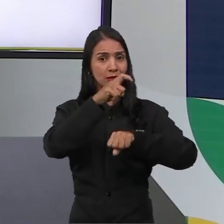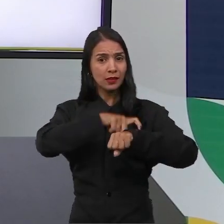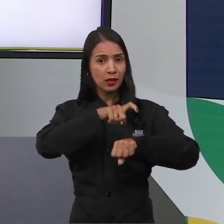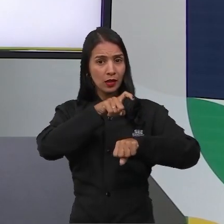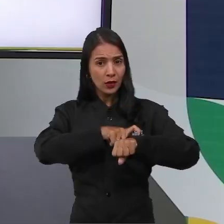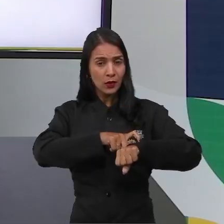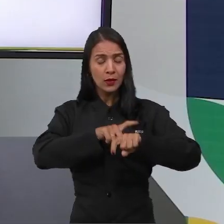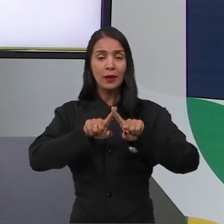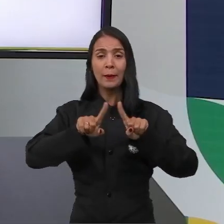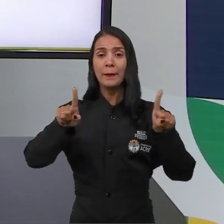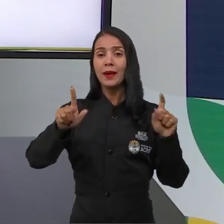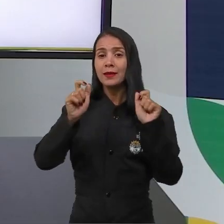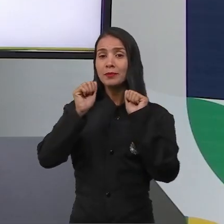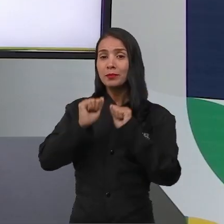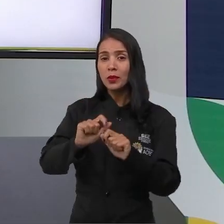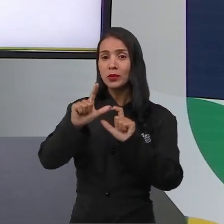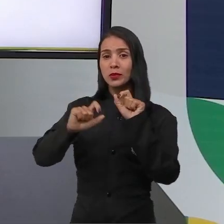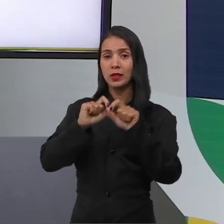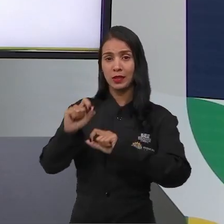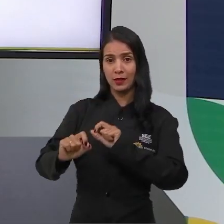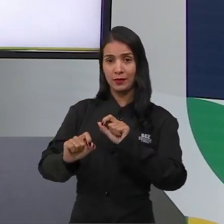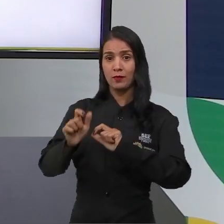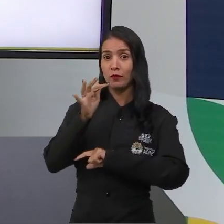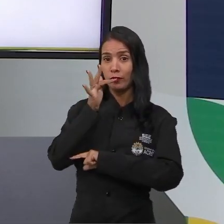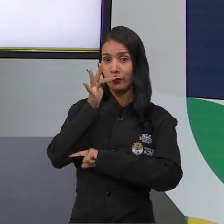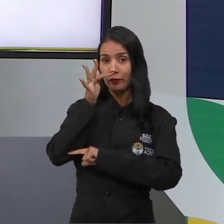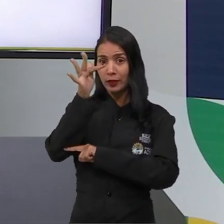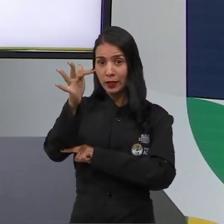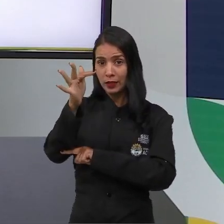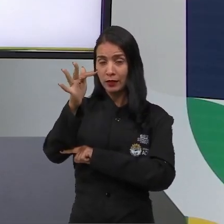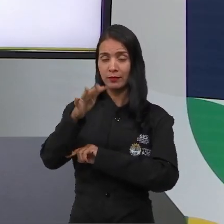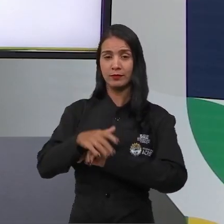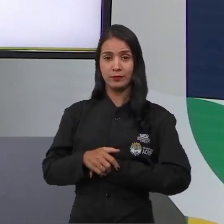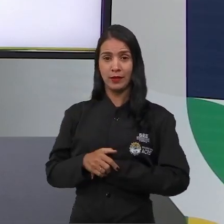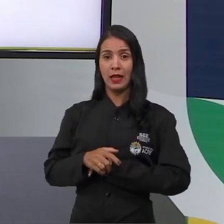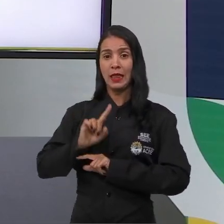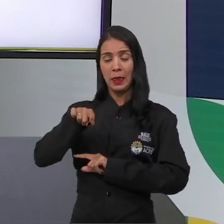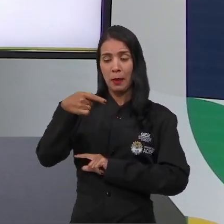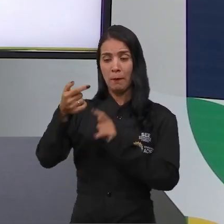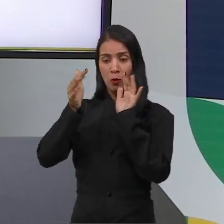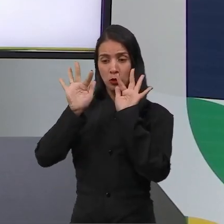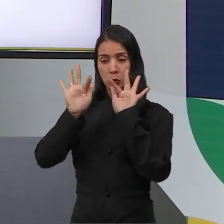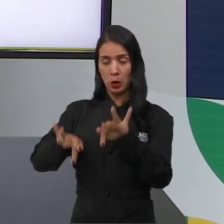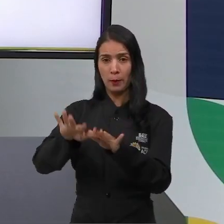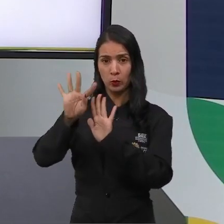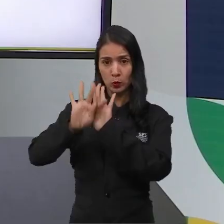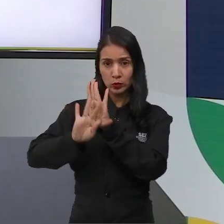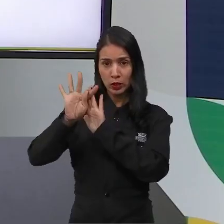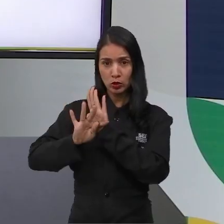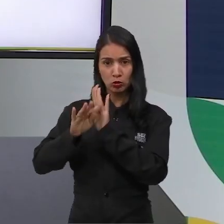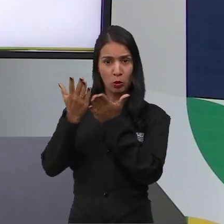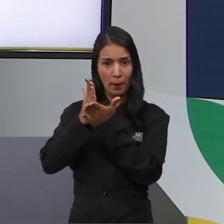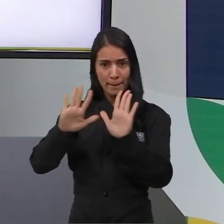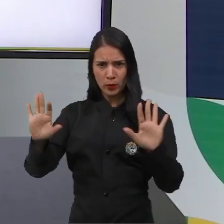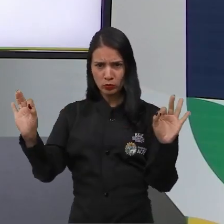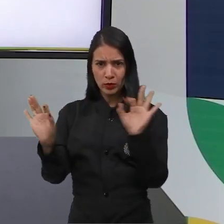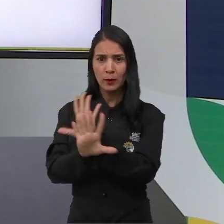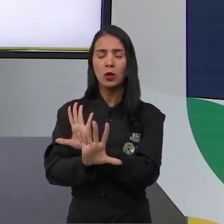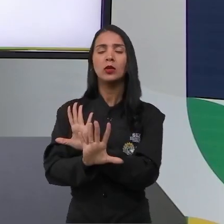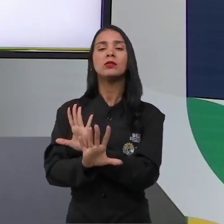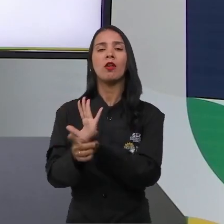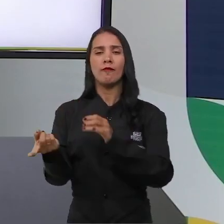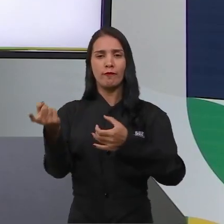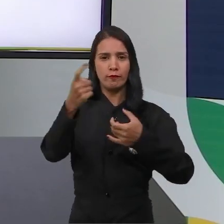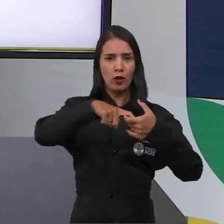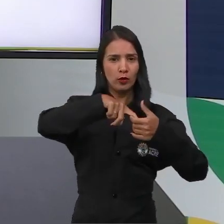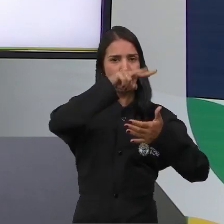ser que lá ao final do seu texto você faça uma leitura novamente. Fiz todo o meu texto, reli, aí eu